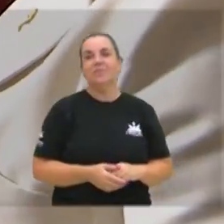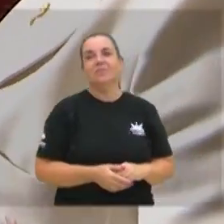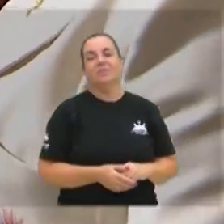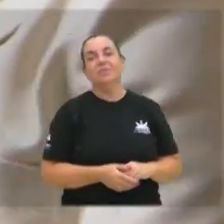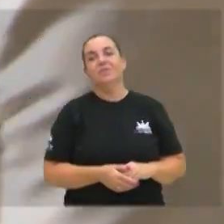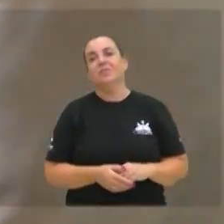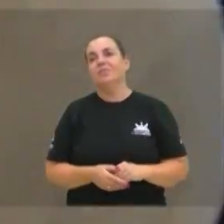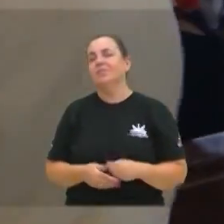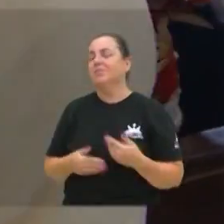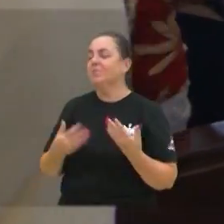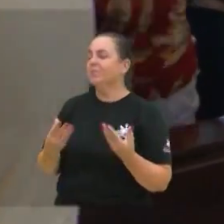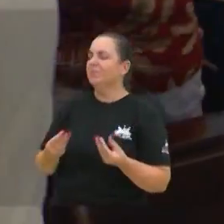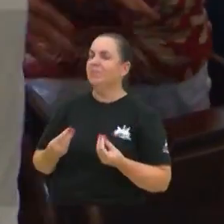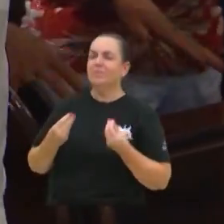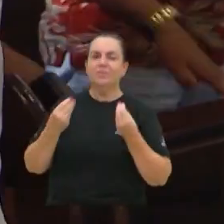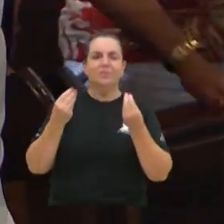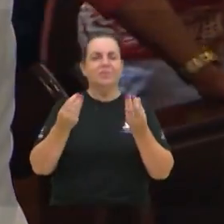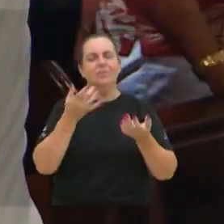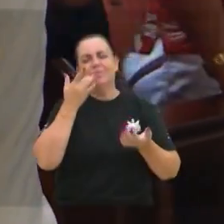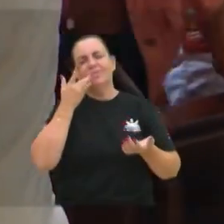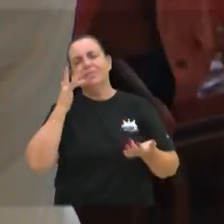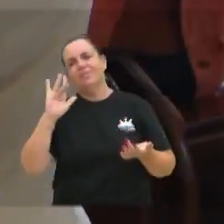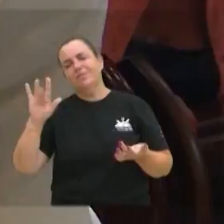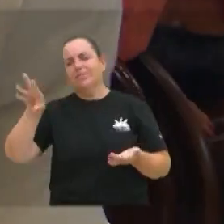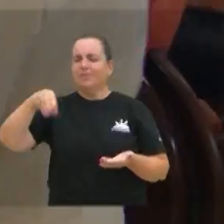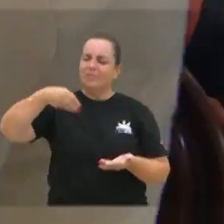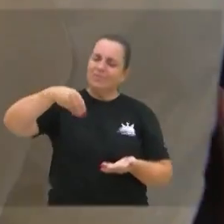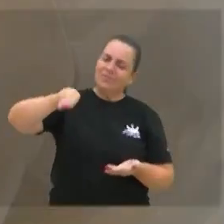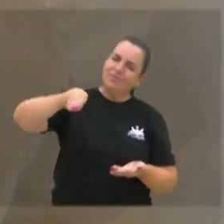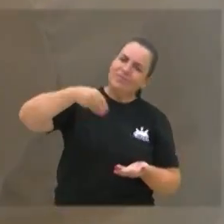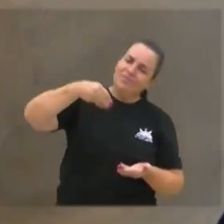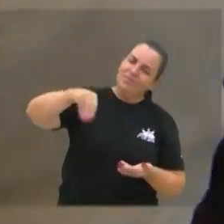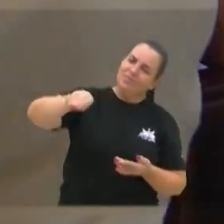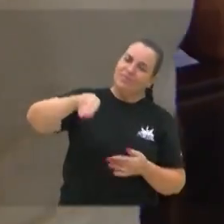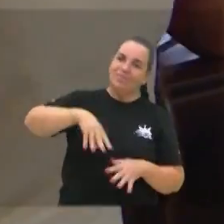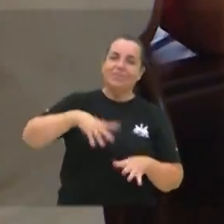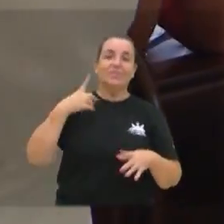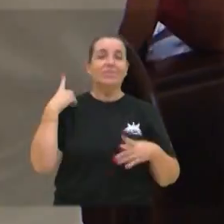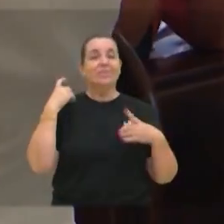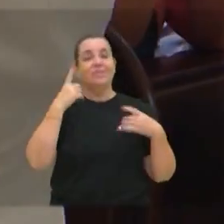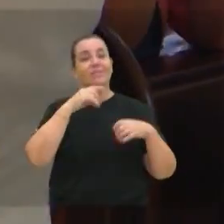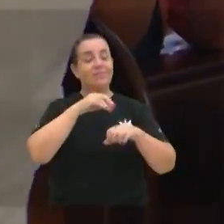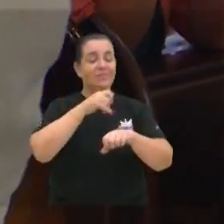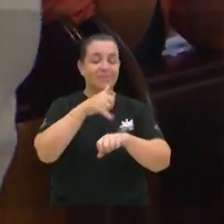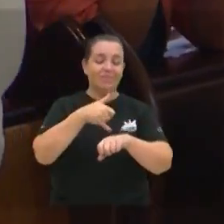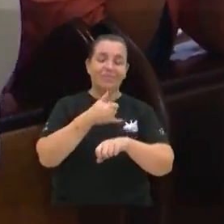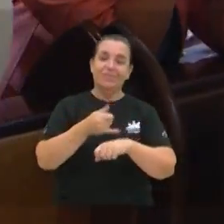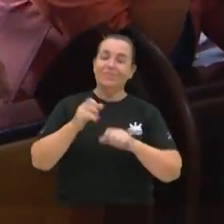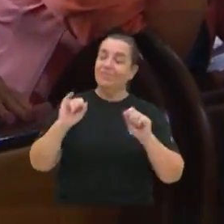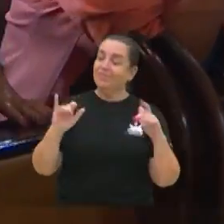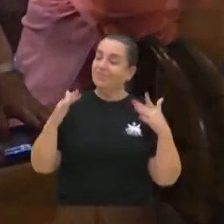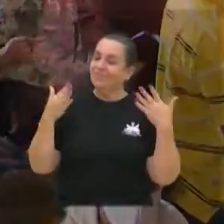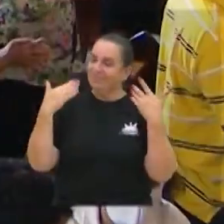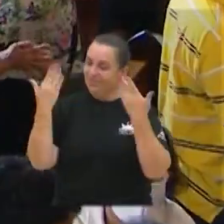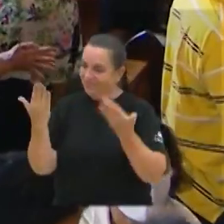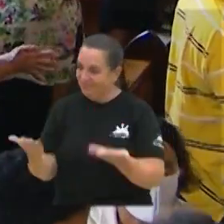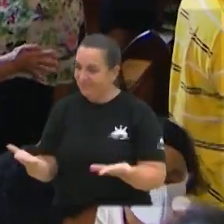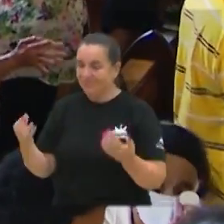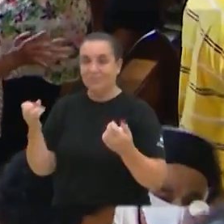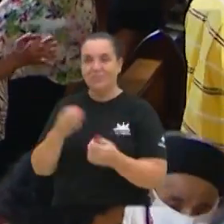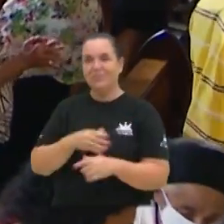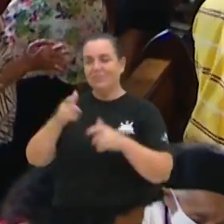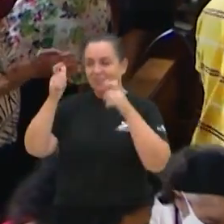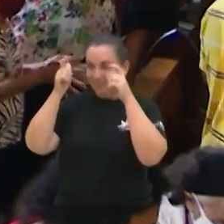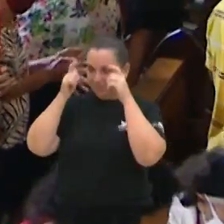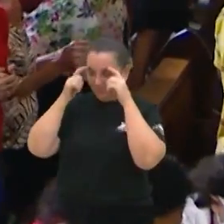céu. E trazem ouro, incenso e mirra pra festejar um novo rei